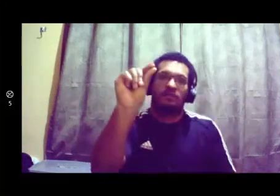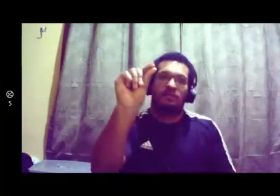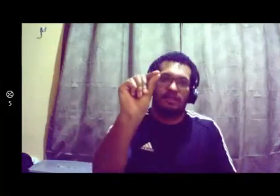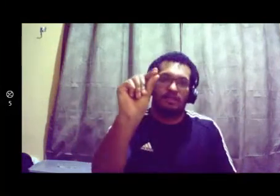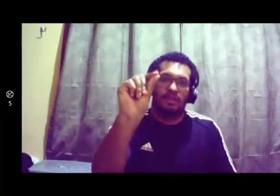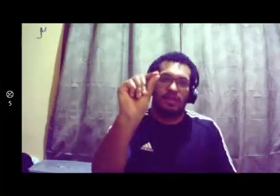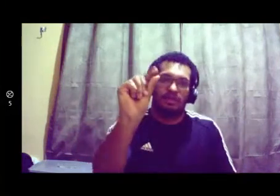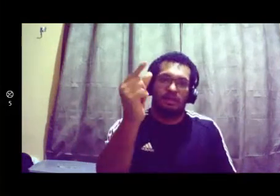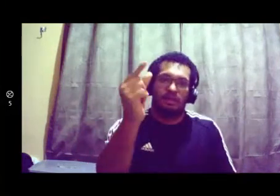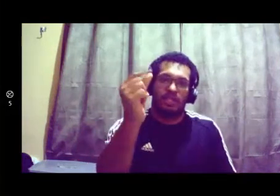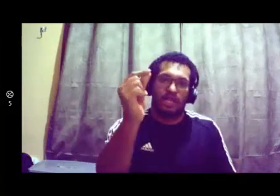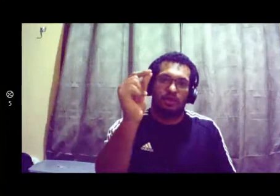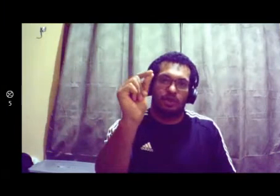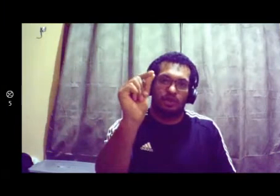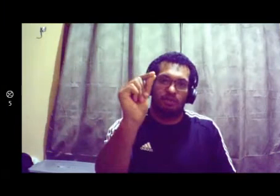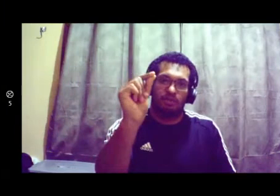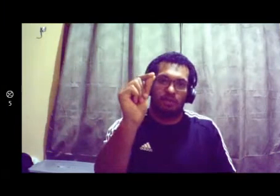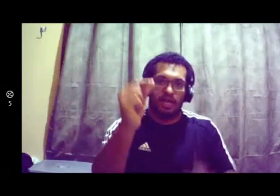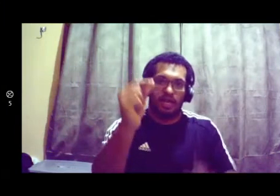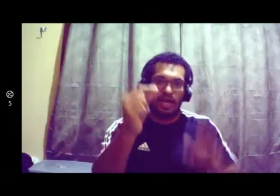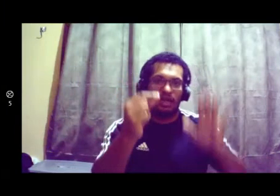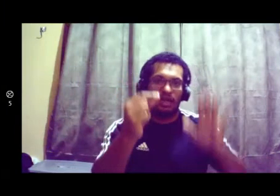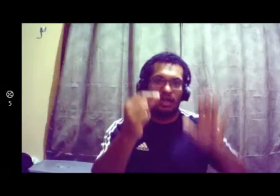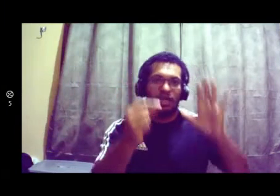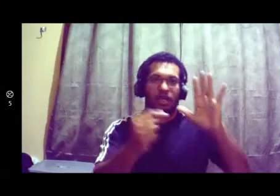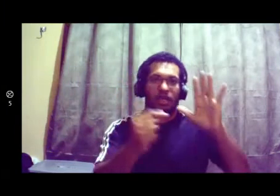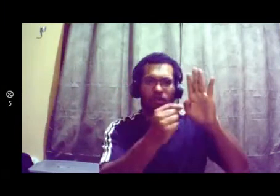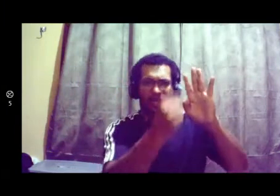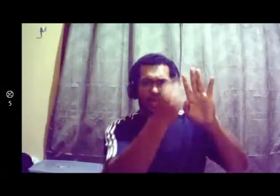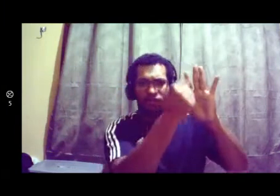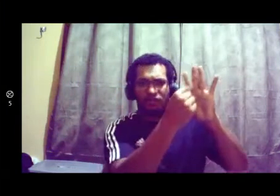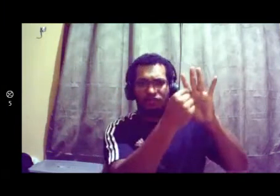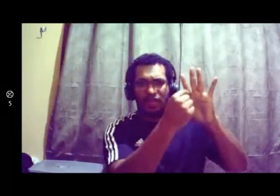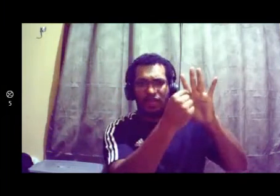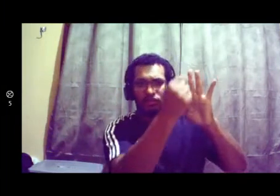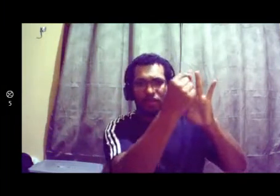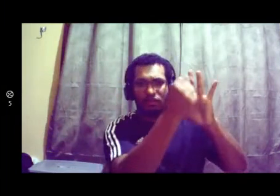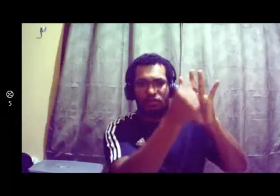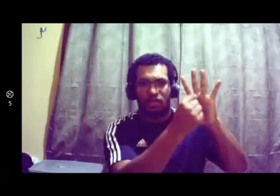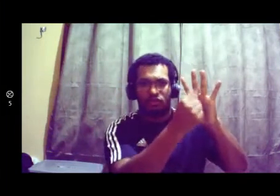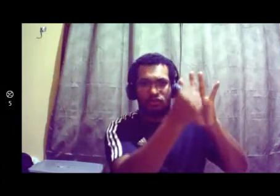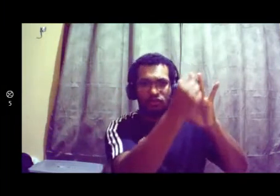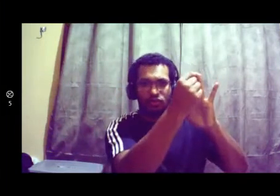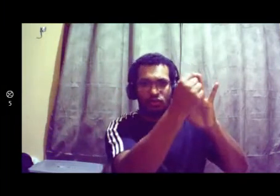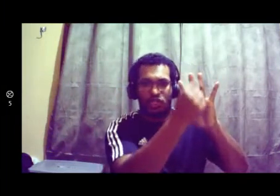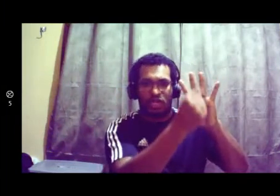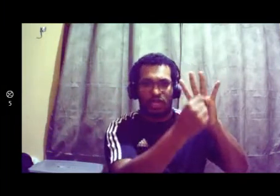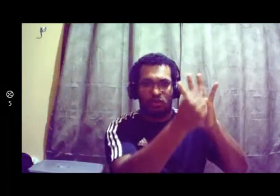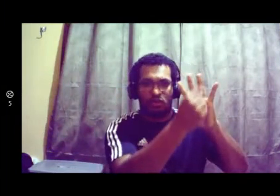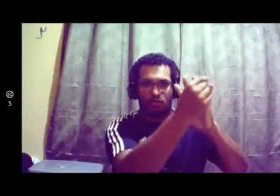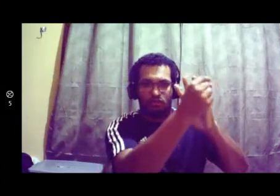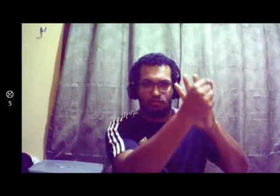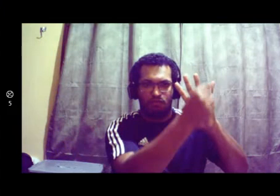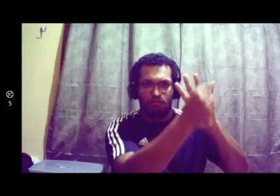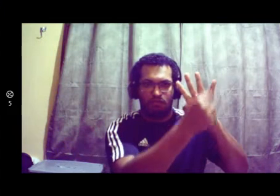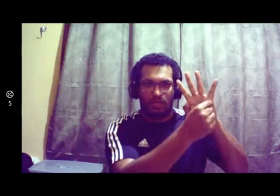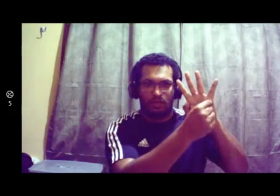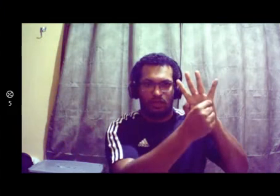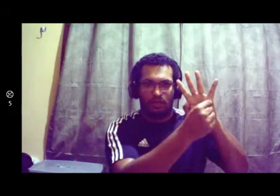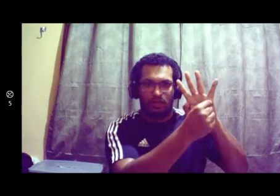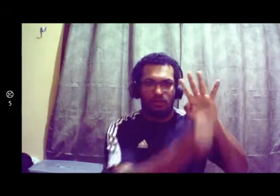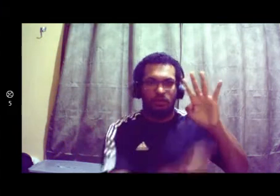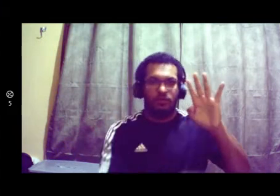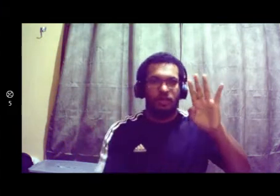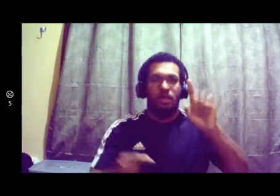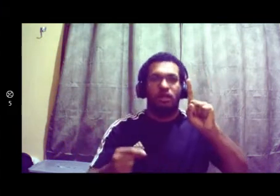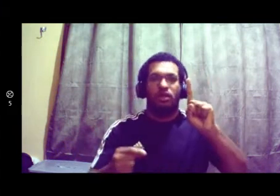essa pinçazinha do dedo. Então, o indicador com o polegar. No calendário, você faz nos 4 dedos, do indicador até o